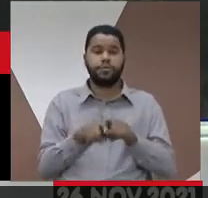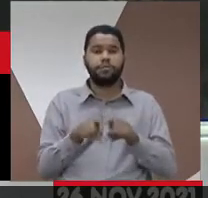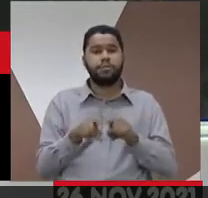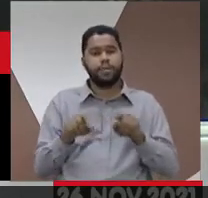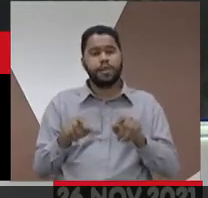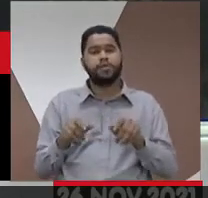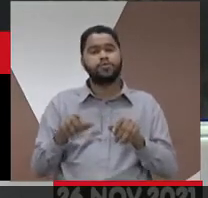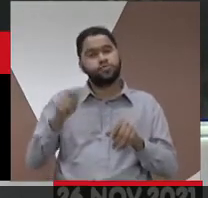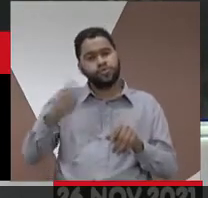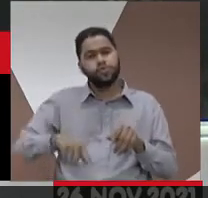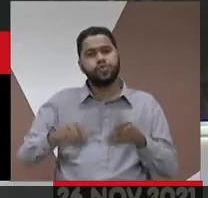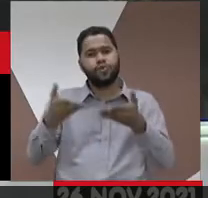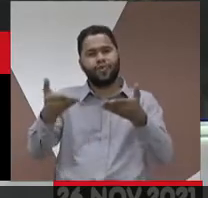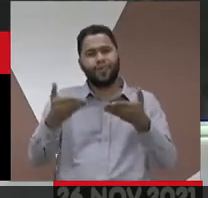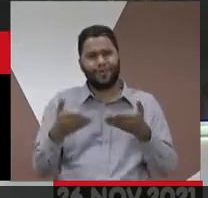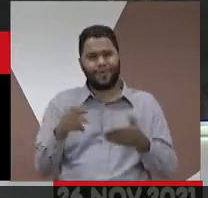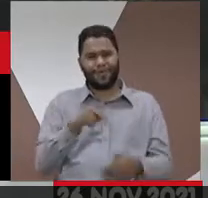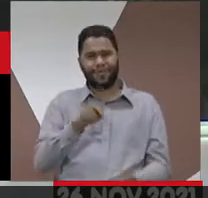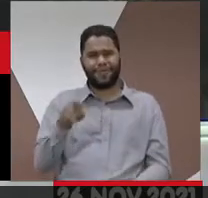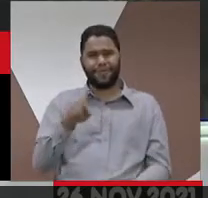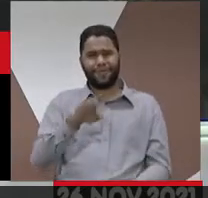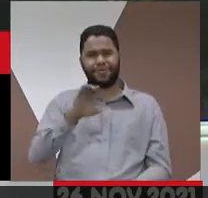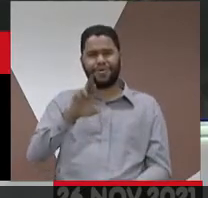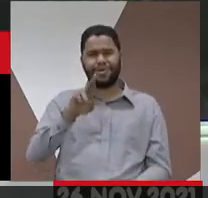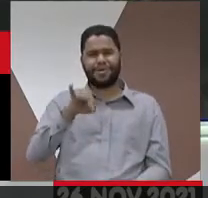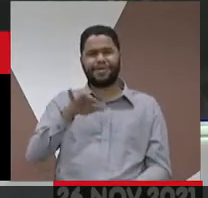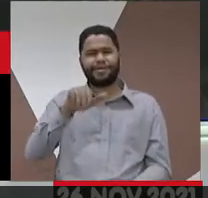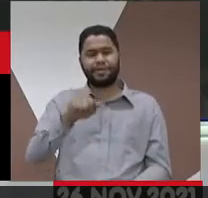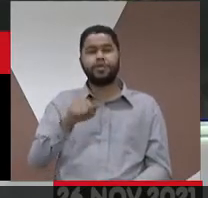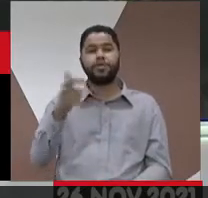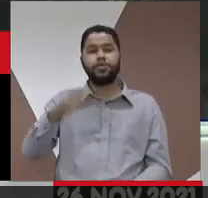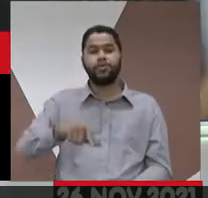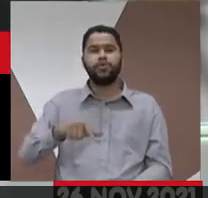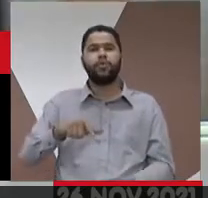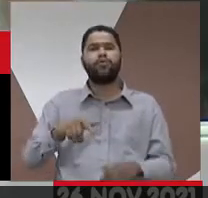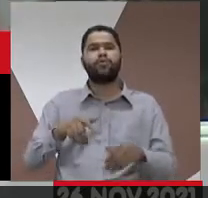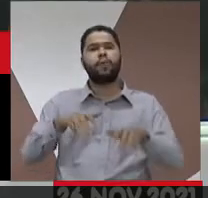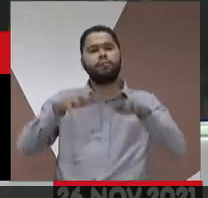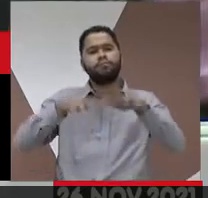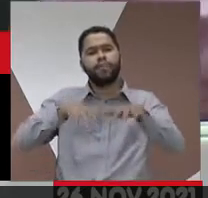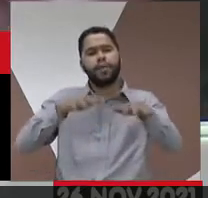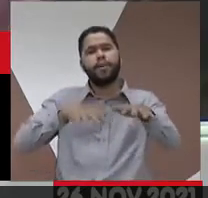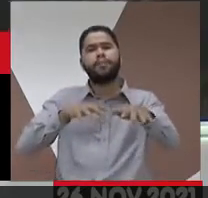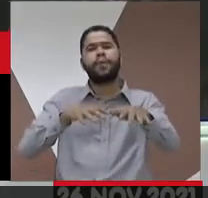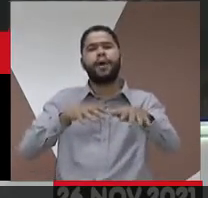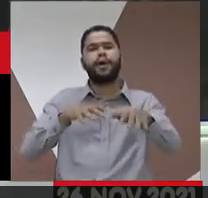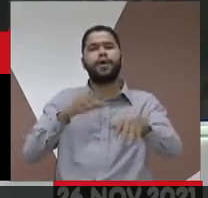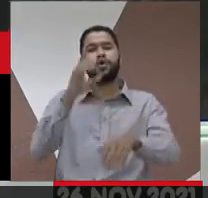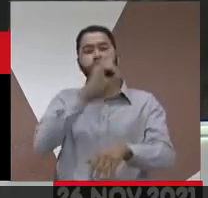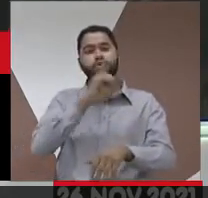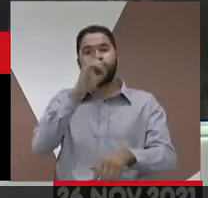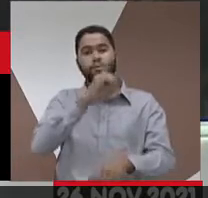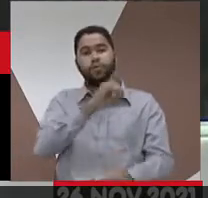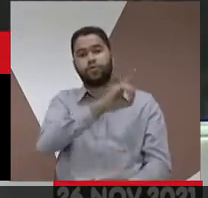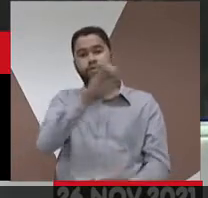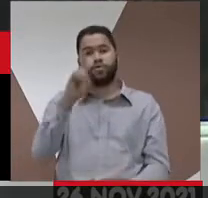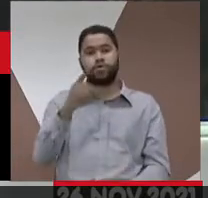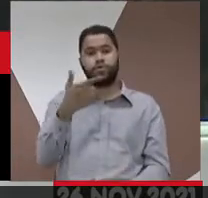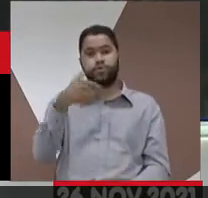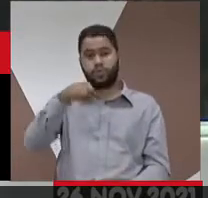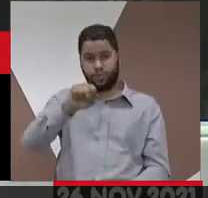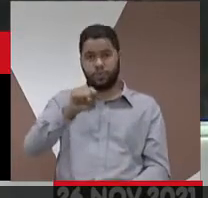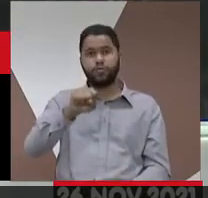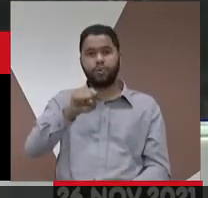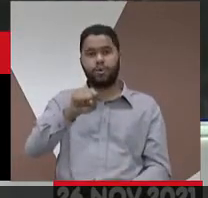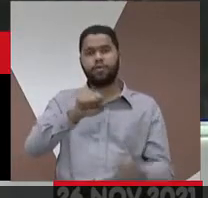reforçar o convite que a professora Cristina fez. Nós vamos realizar mais uma manifestação popular no próximo domingo, dia 28. Nós vamos ter